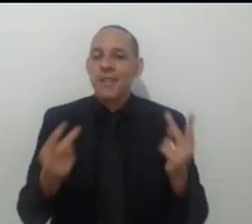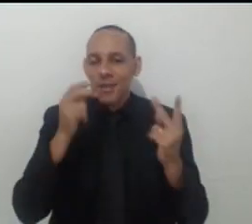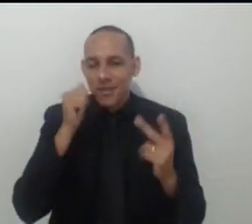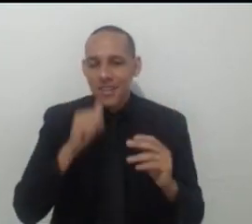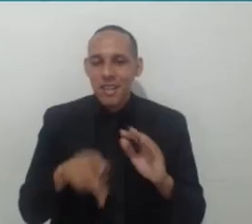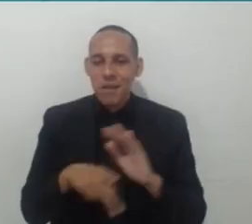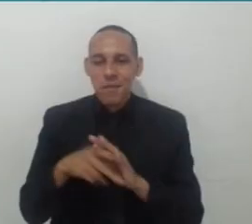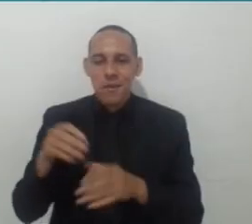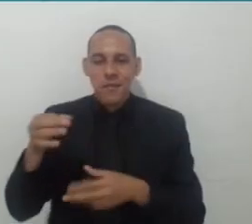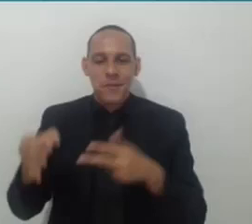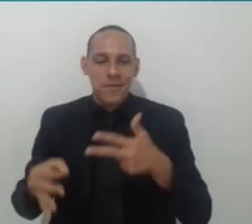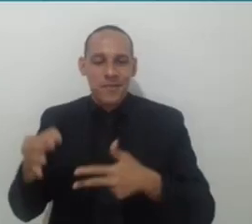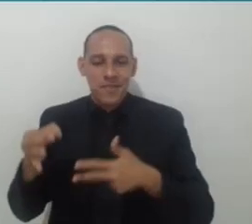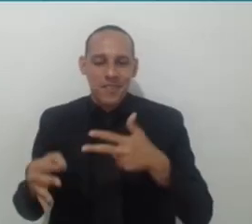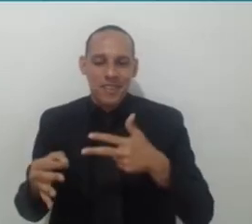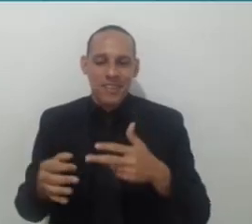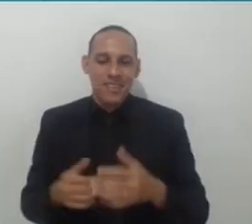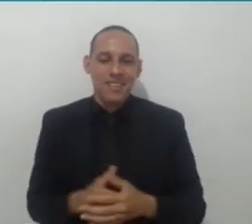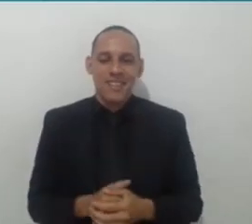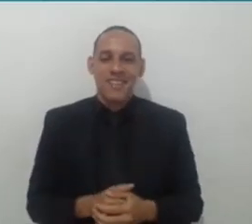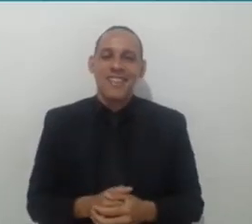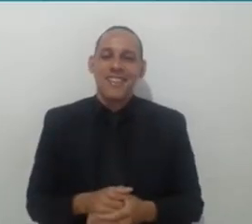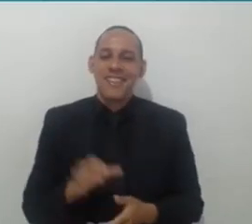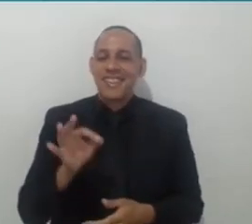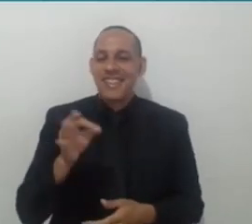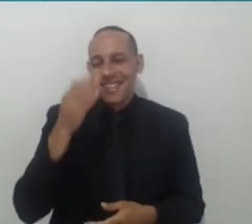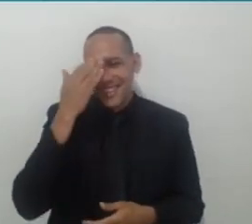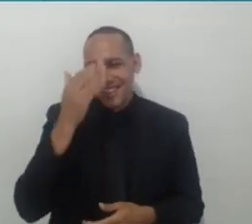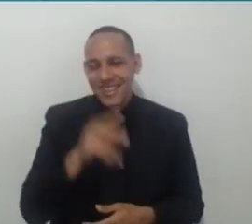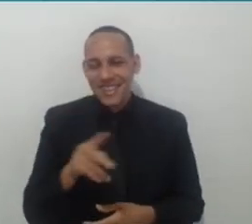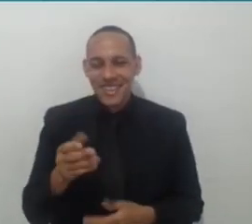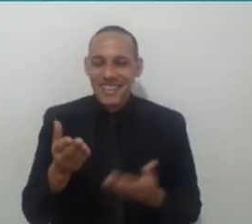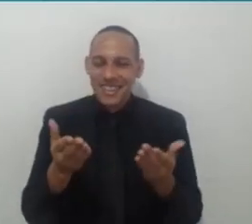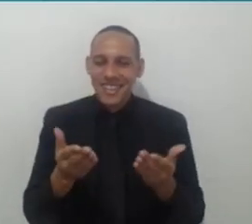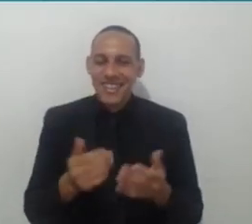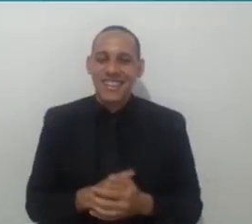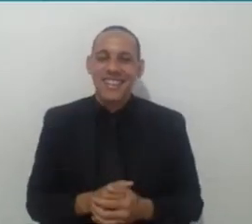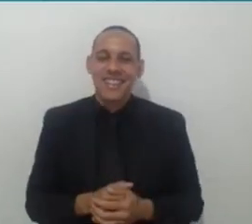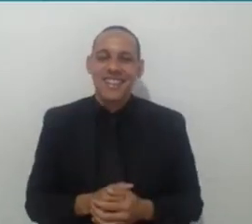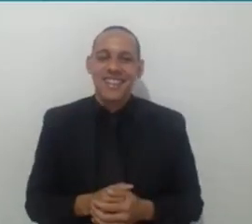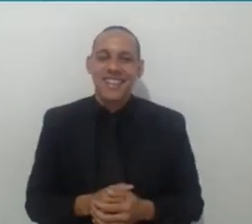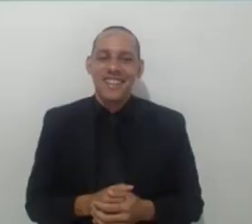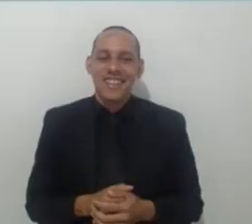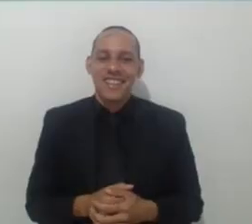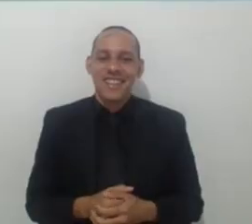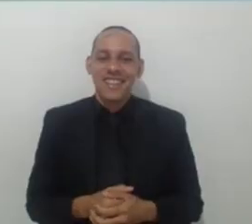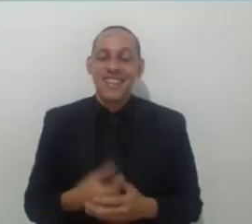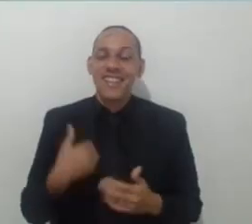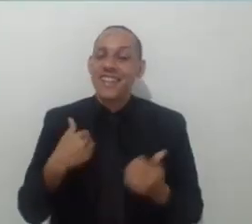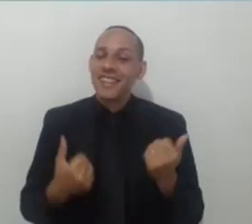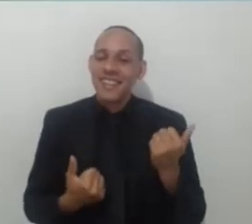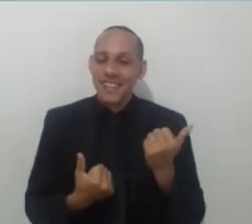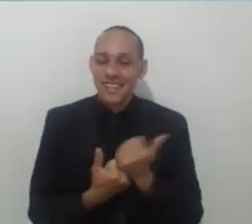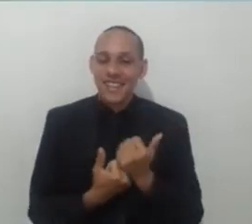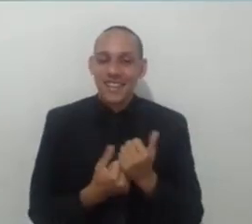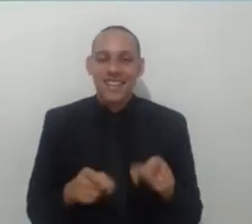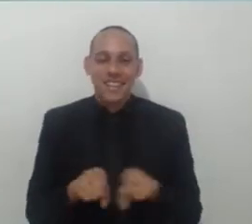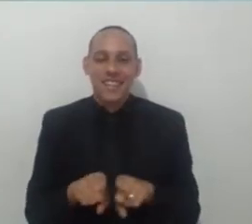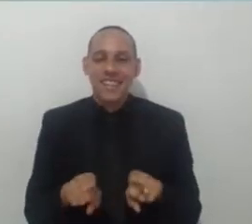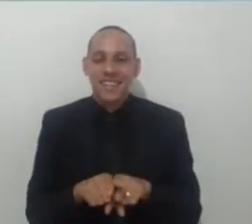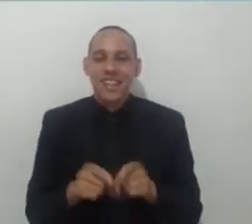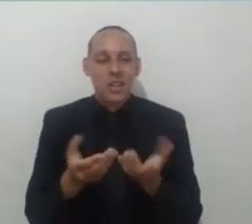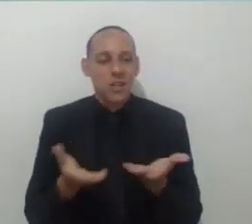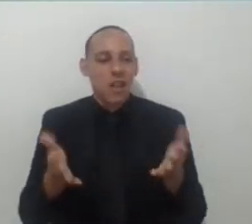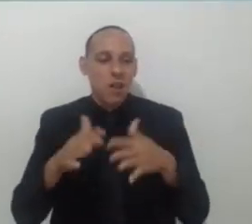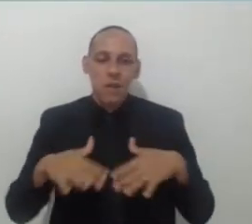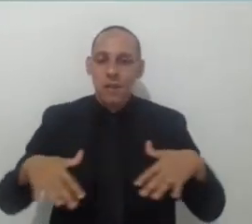Judiciário. Isso, diga, senhora presidente. Com a palavra. Eu me acosto aos demais colegas